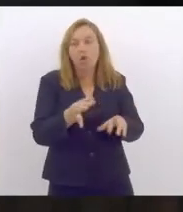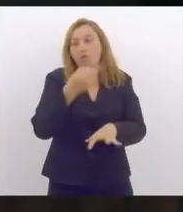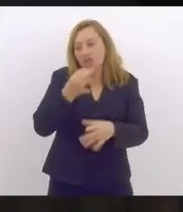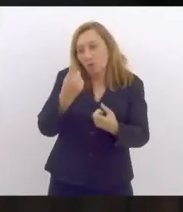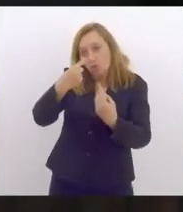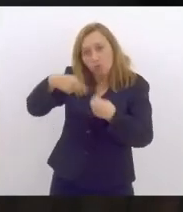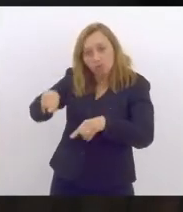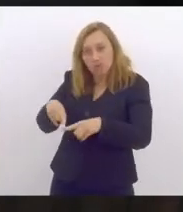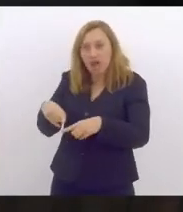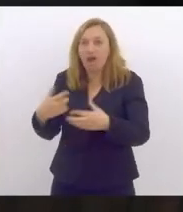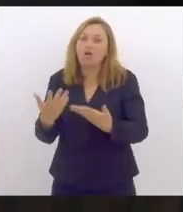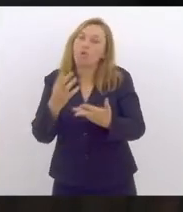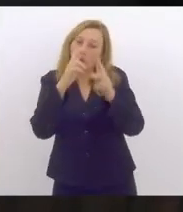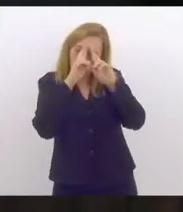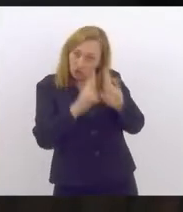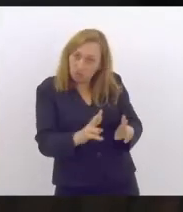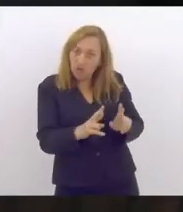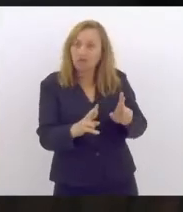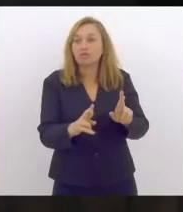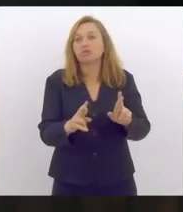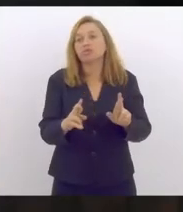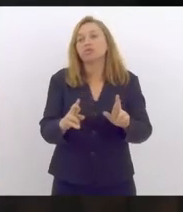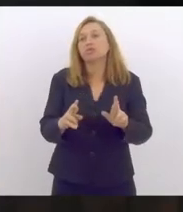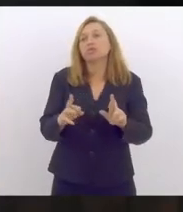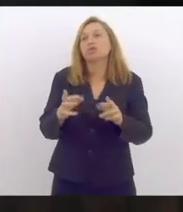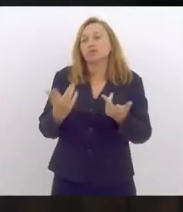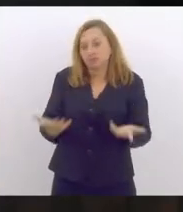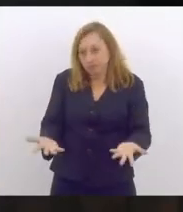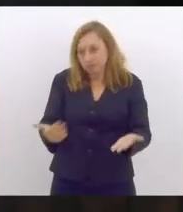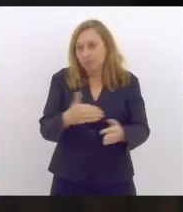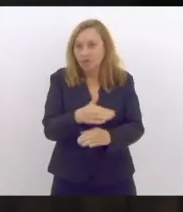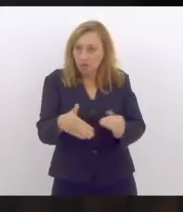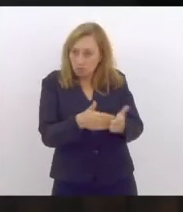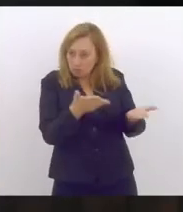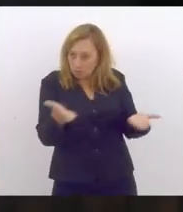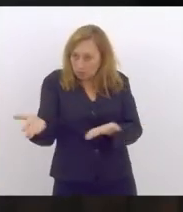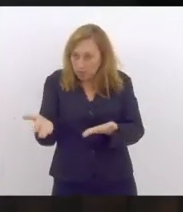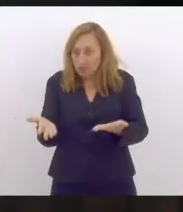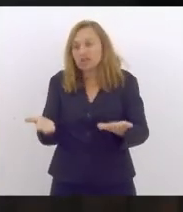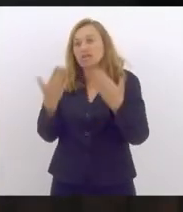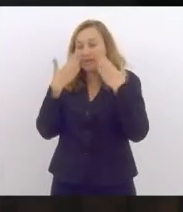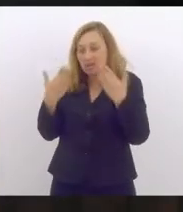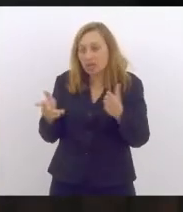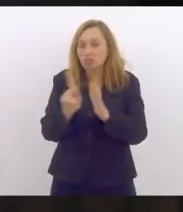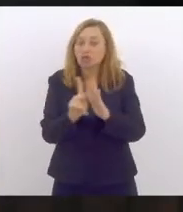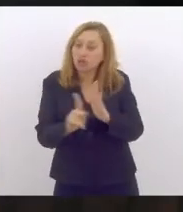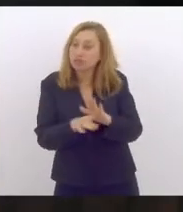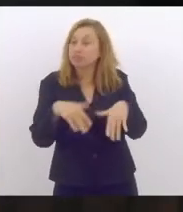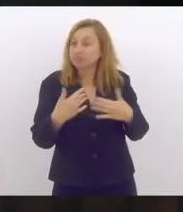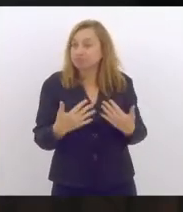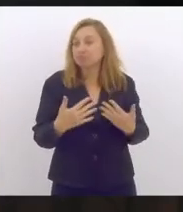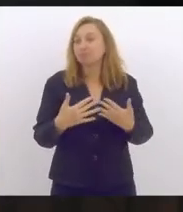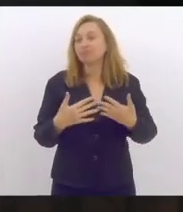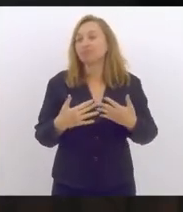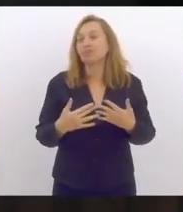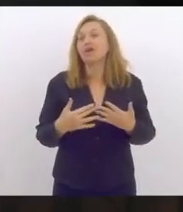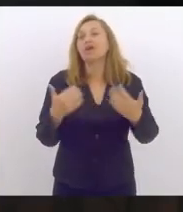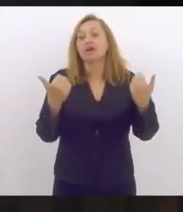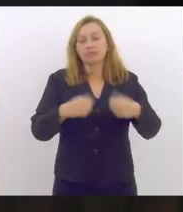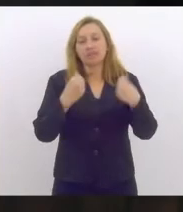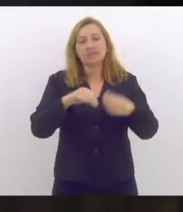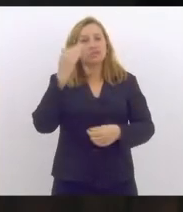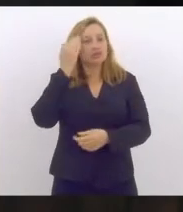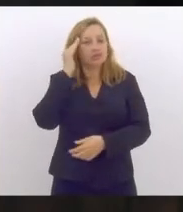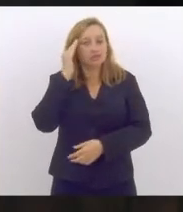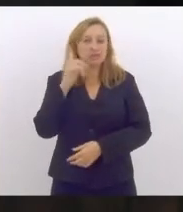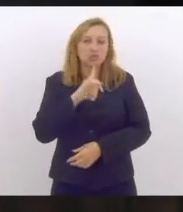tem... Eu respeito. E como eu respeito aqui, que os deputados fazem, apresentam o projeto. E a gente tem que ter um